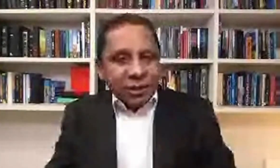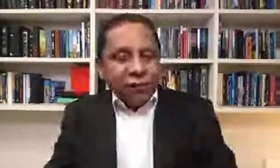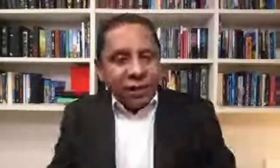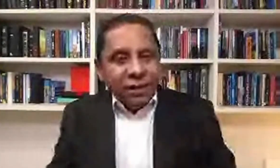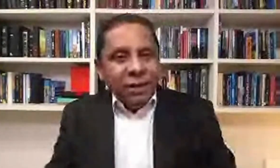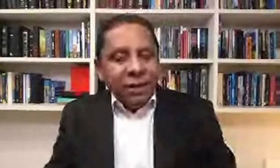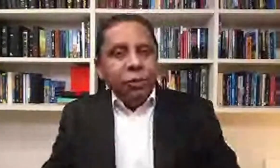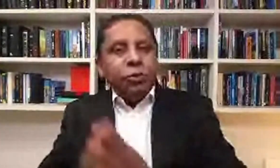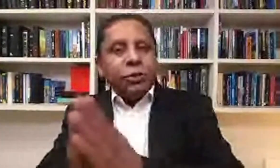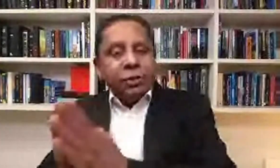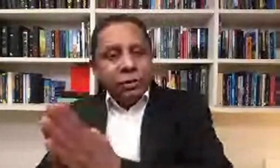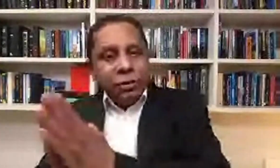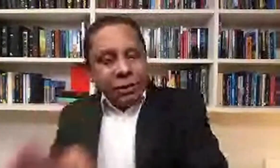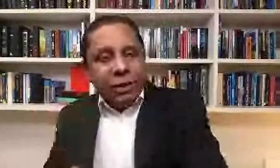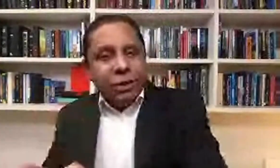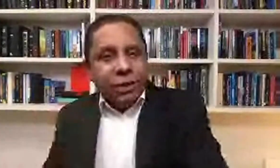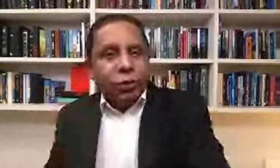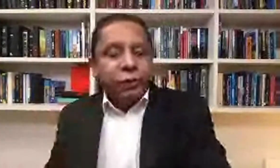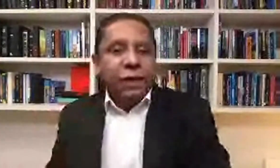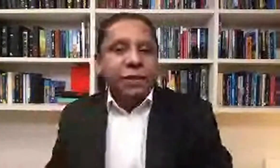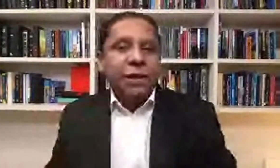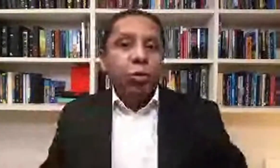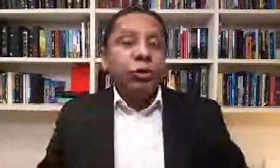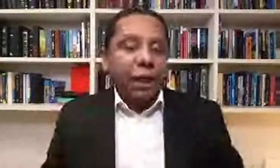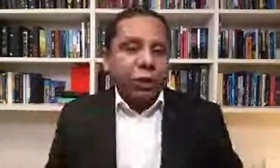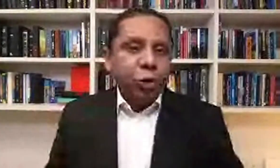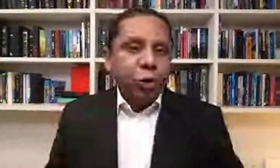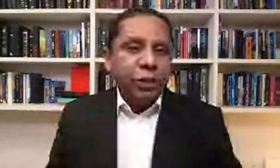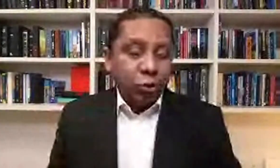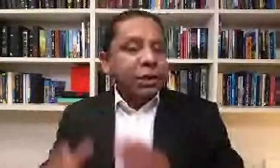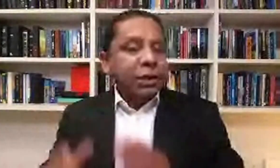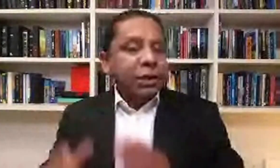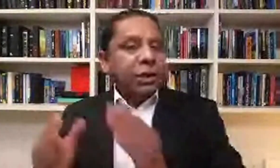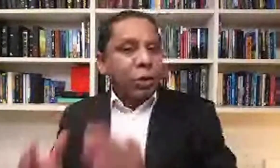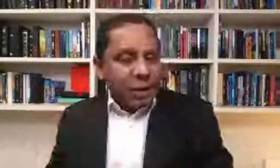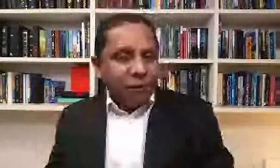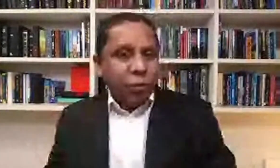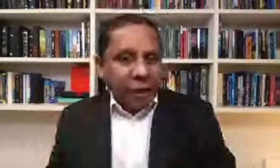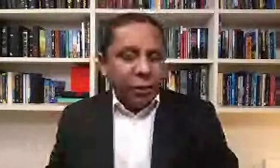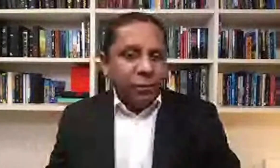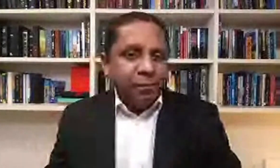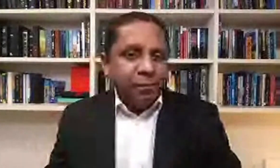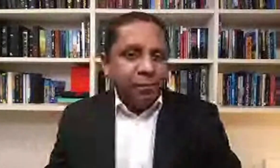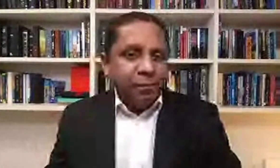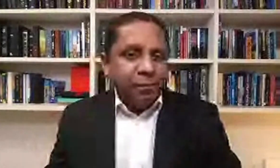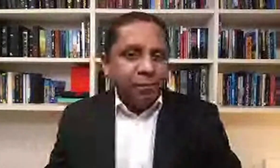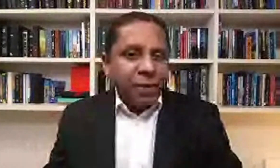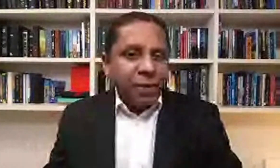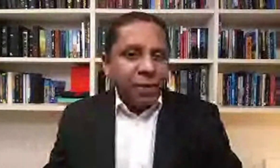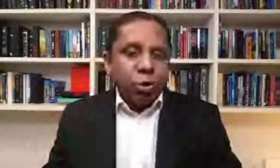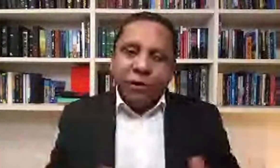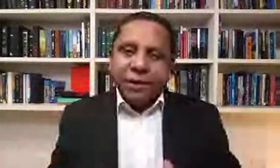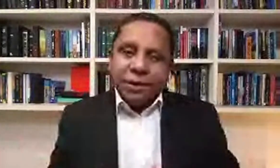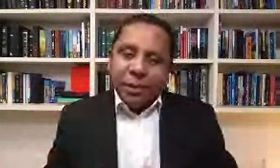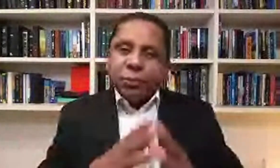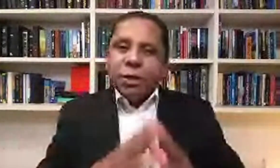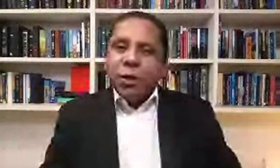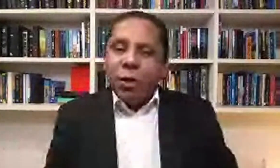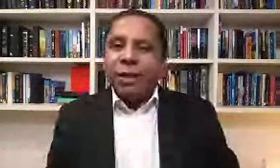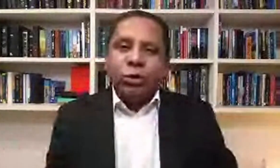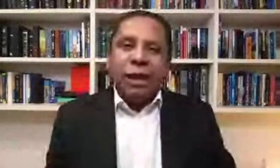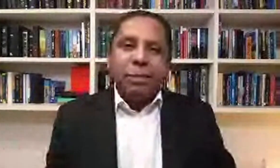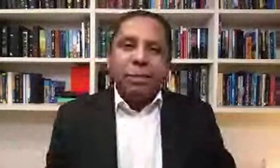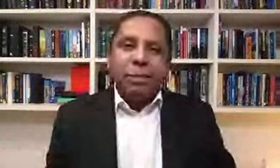na sexta-feira e no dia seguinte Deus fez o 7º dia, o sábado. Eles guardavam o sábado. Todos os profetas do Velho